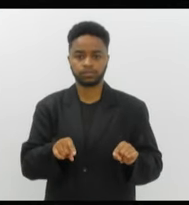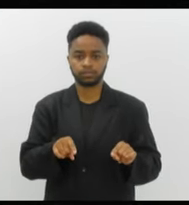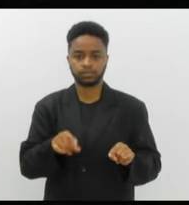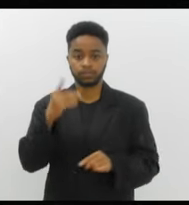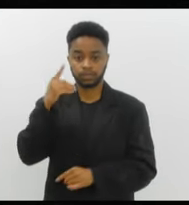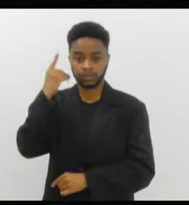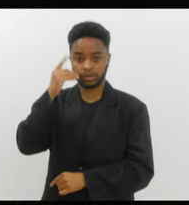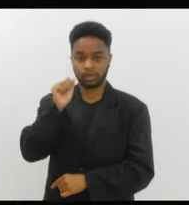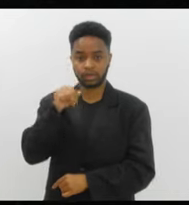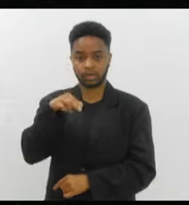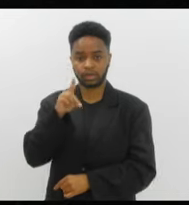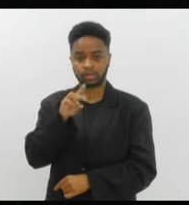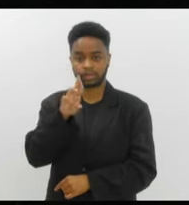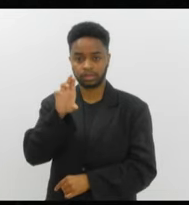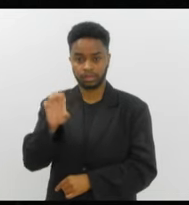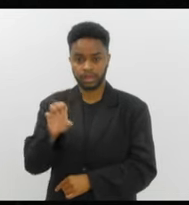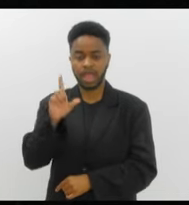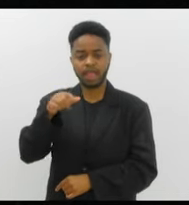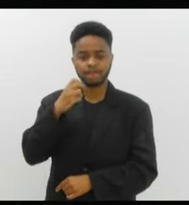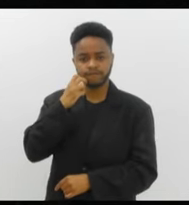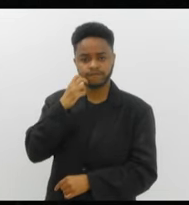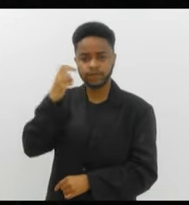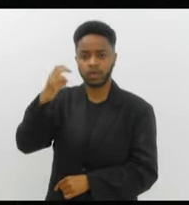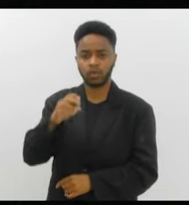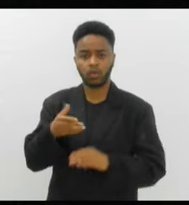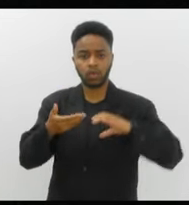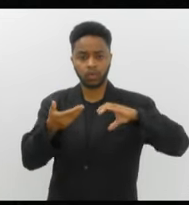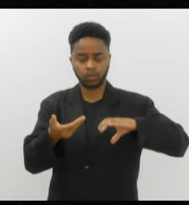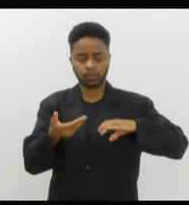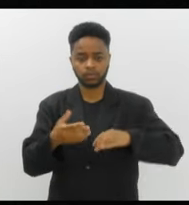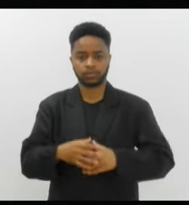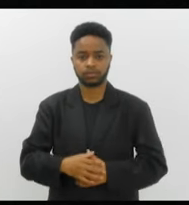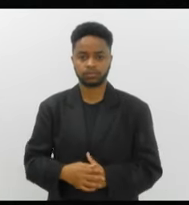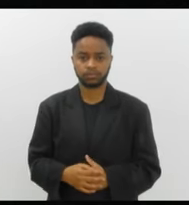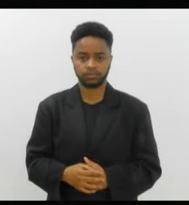Deputado André Janones, uma vergonha para o Congresso Nacional.